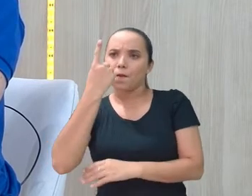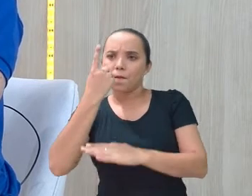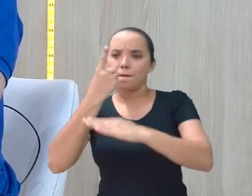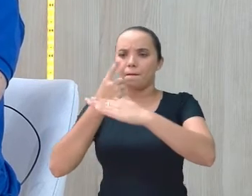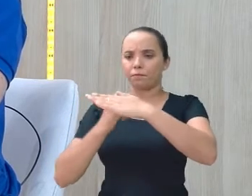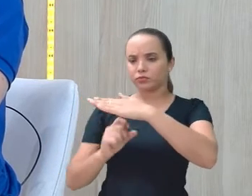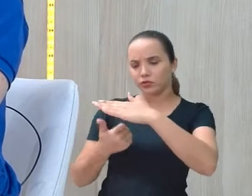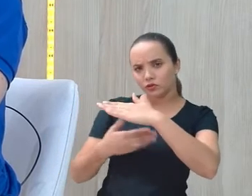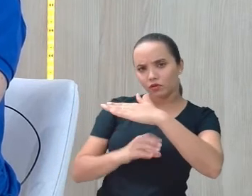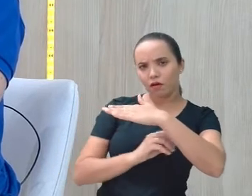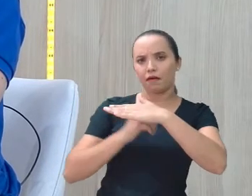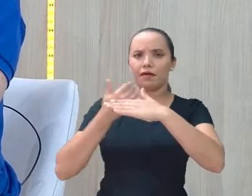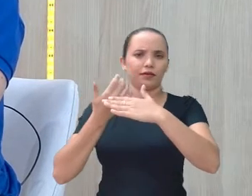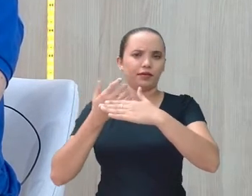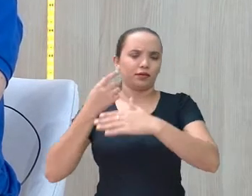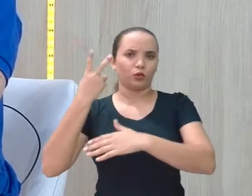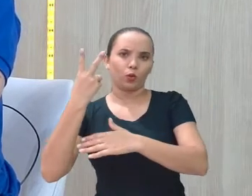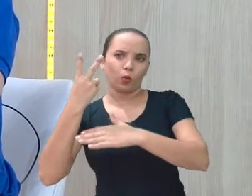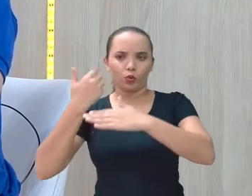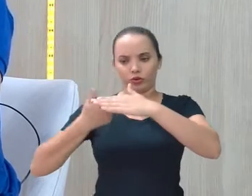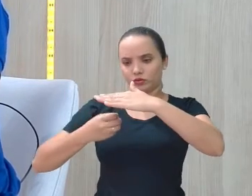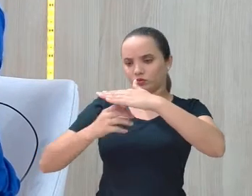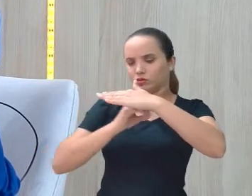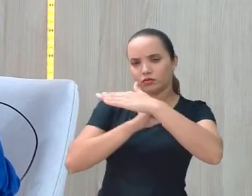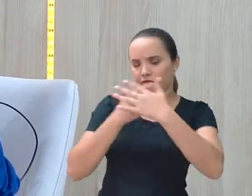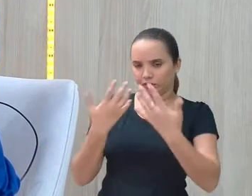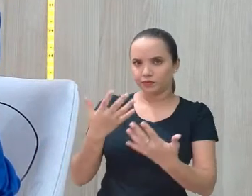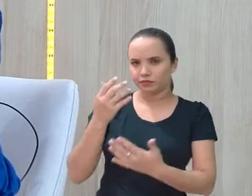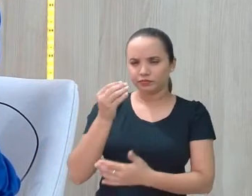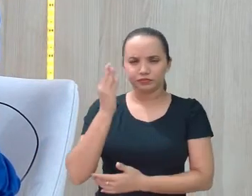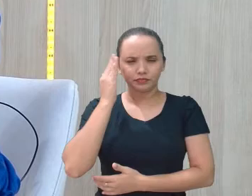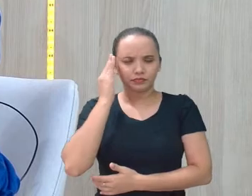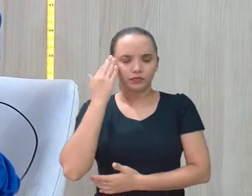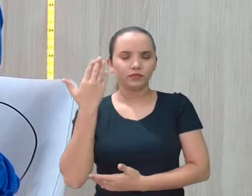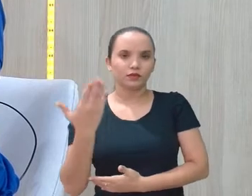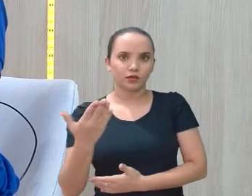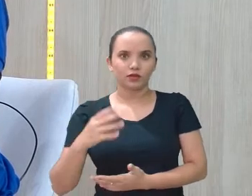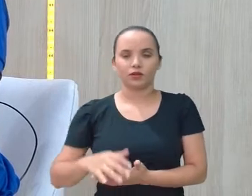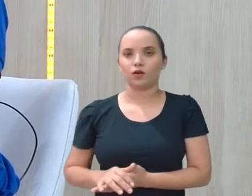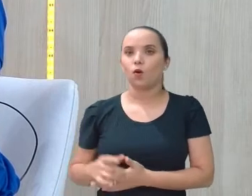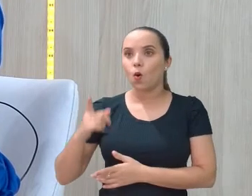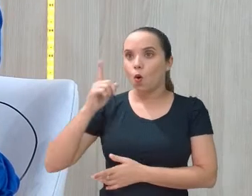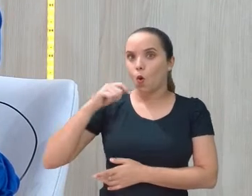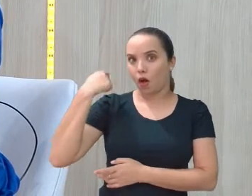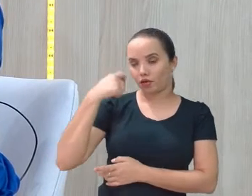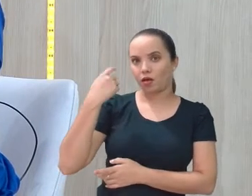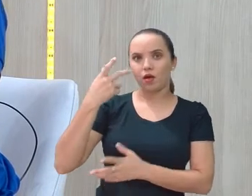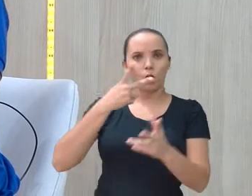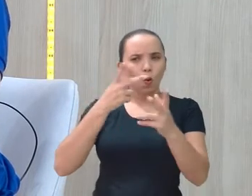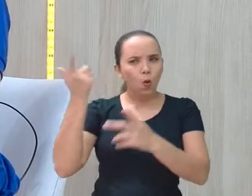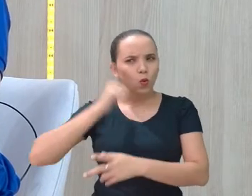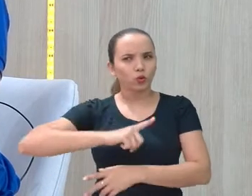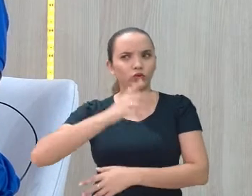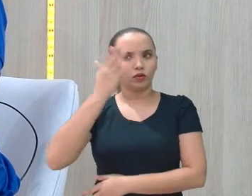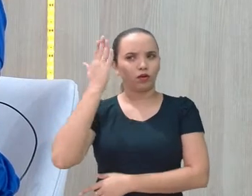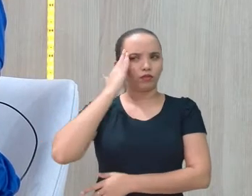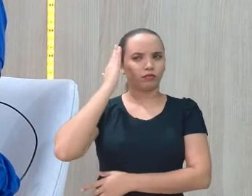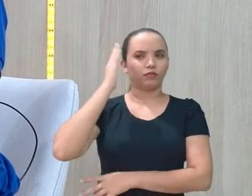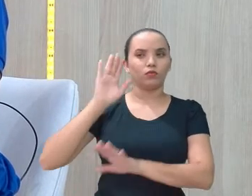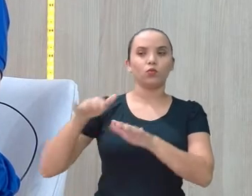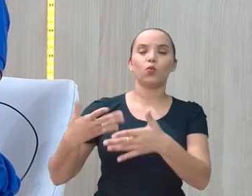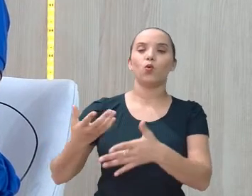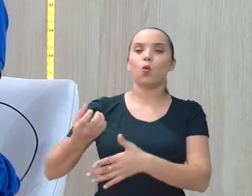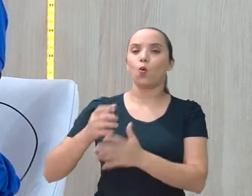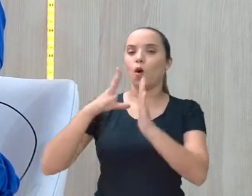1/100, 2/100, tá? Então, você vai ter uma noção de qual cópia você